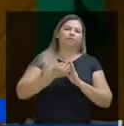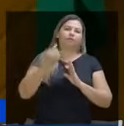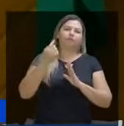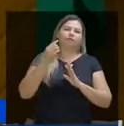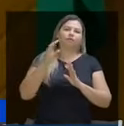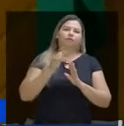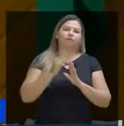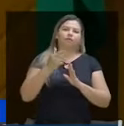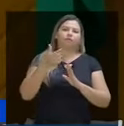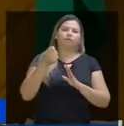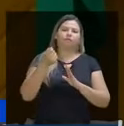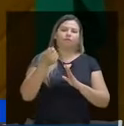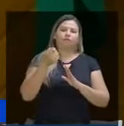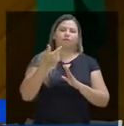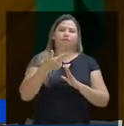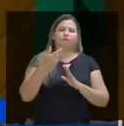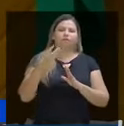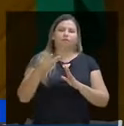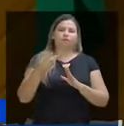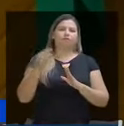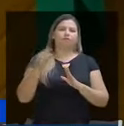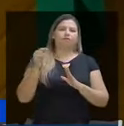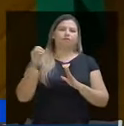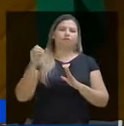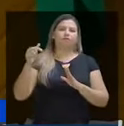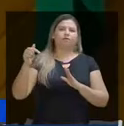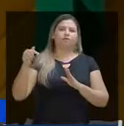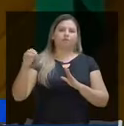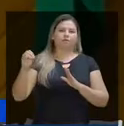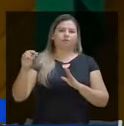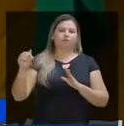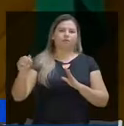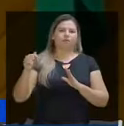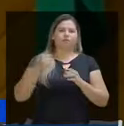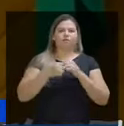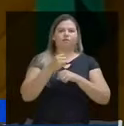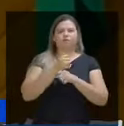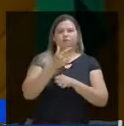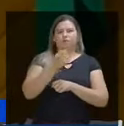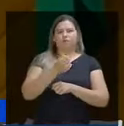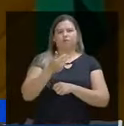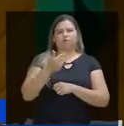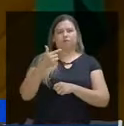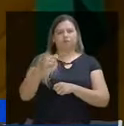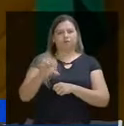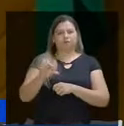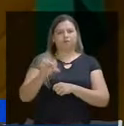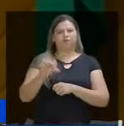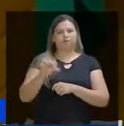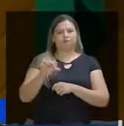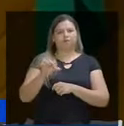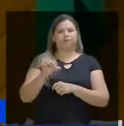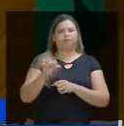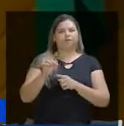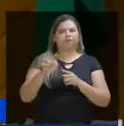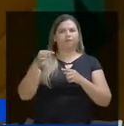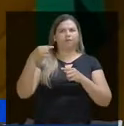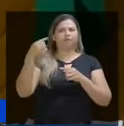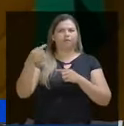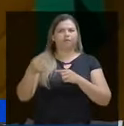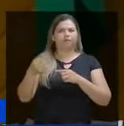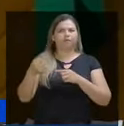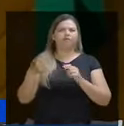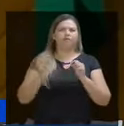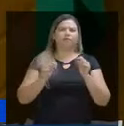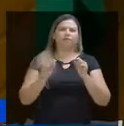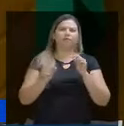TSE 23.607 de 2019. E, indo além, a própria demanda